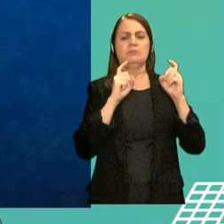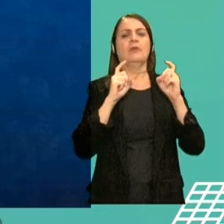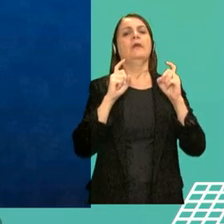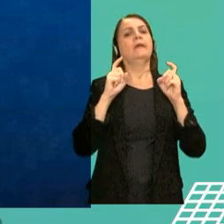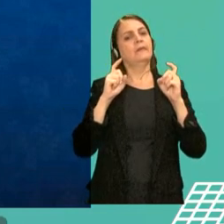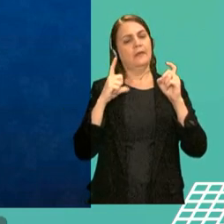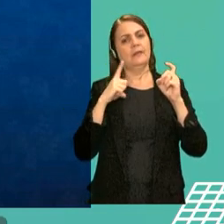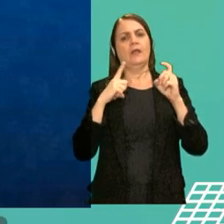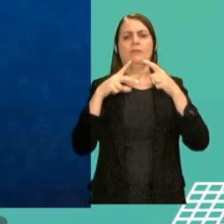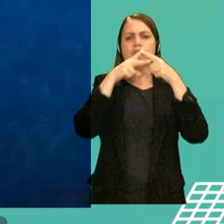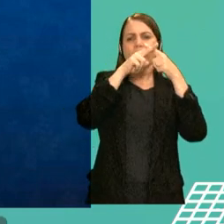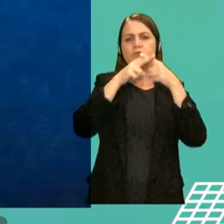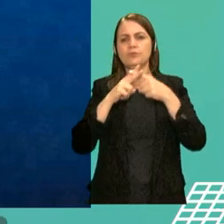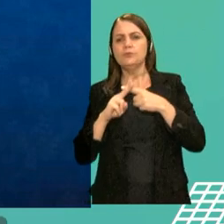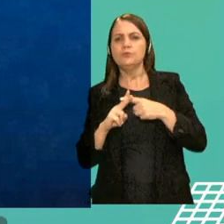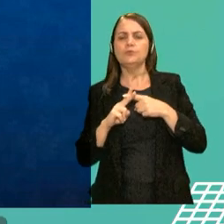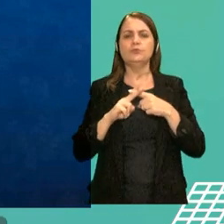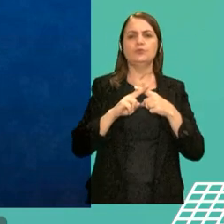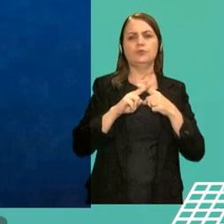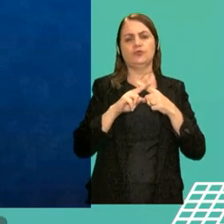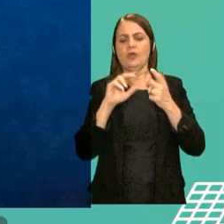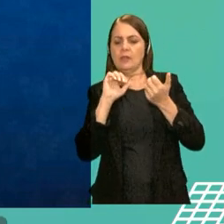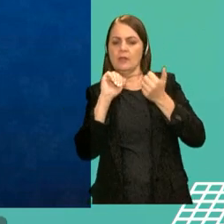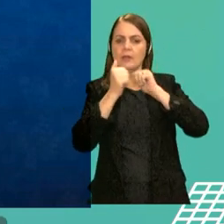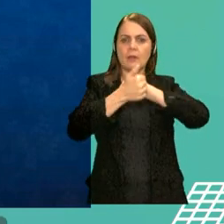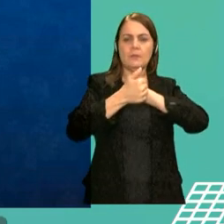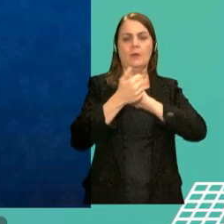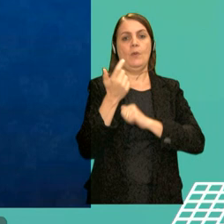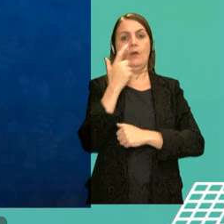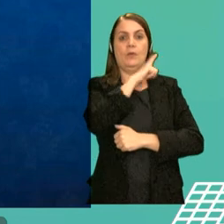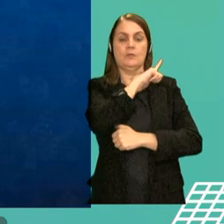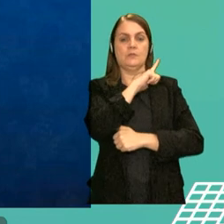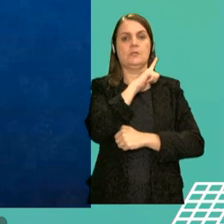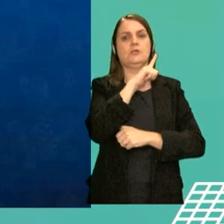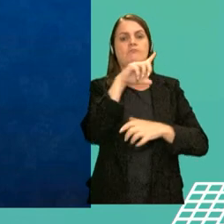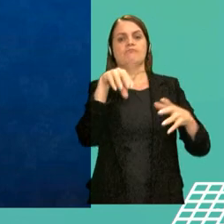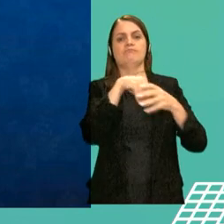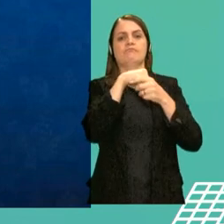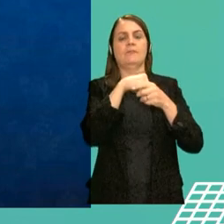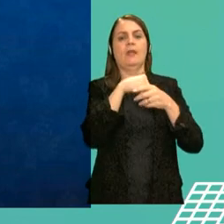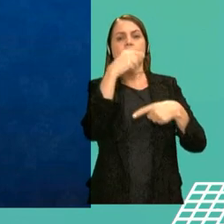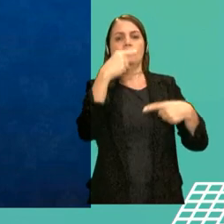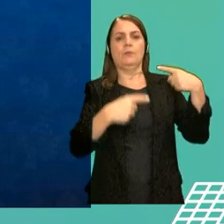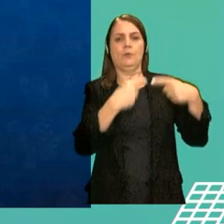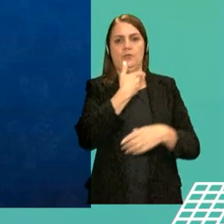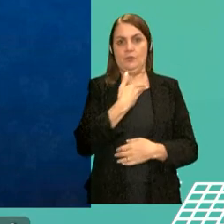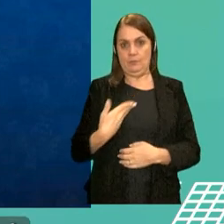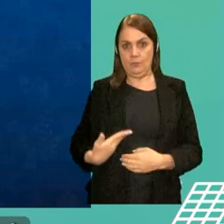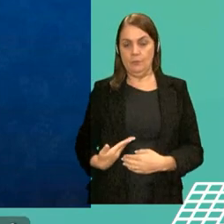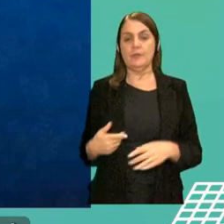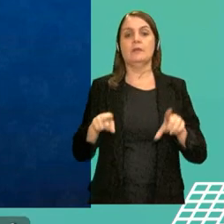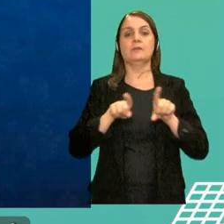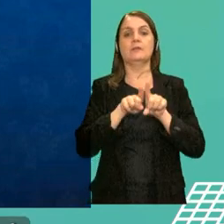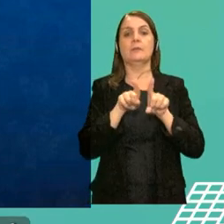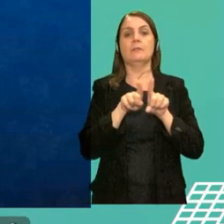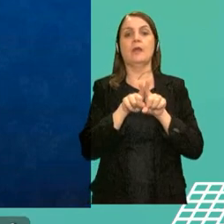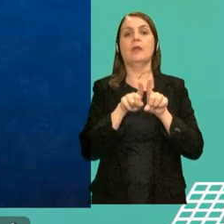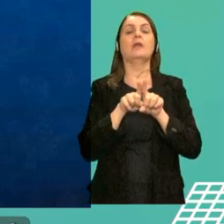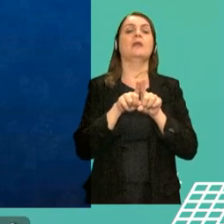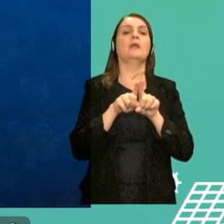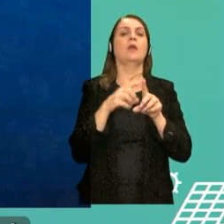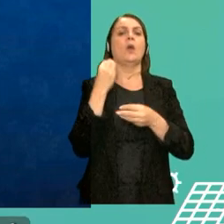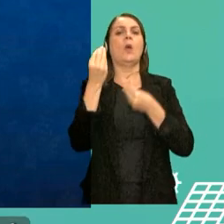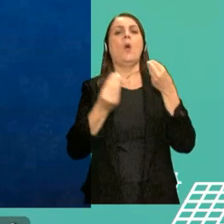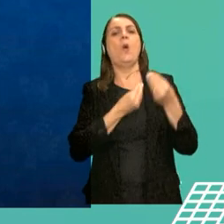alguns ajustes para que a gente possa escalonar em termos de política pública, contribuições também na construção de um